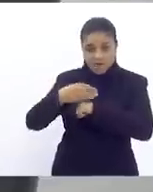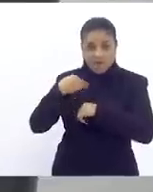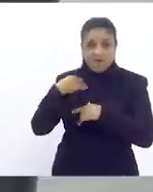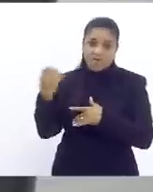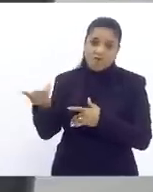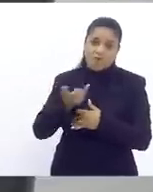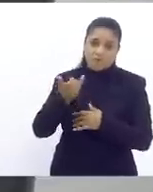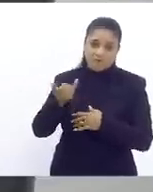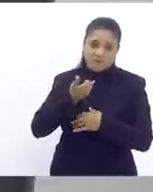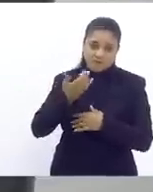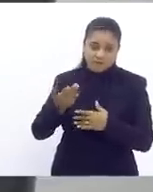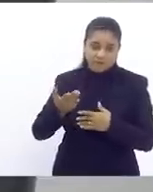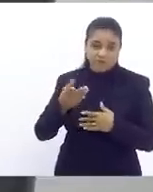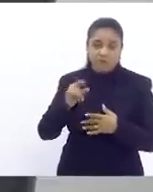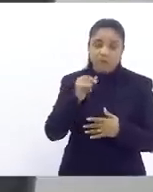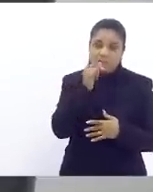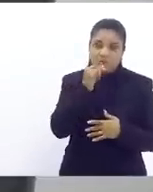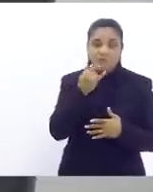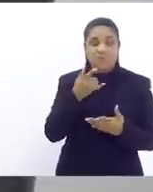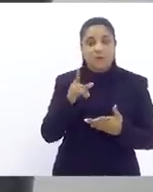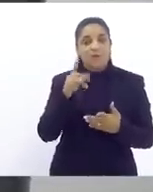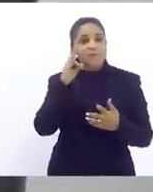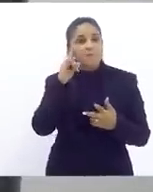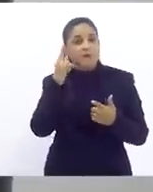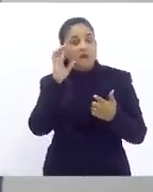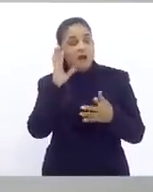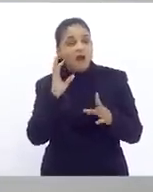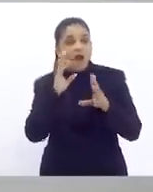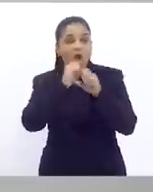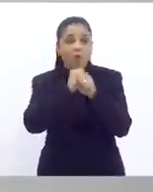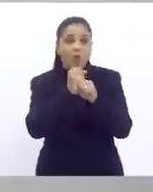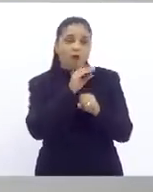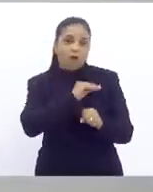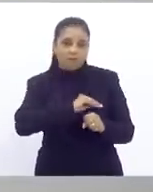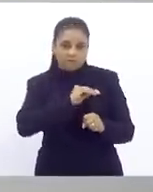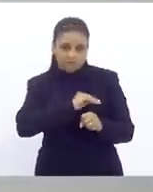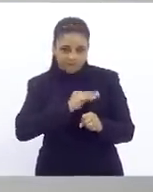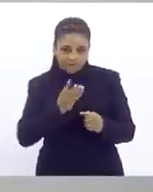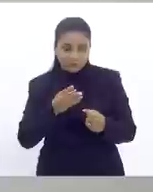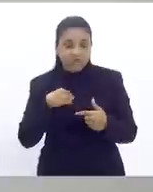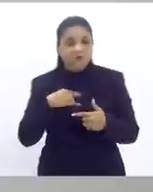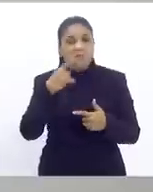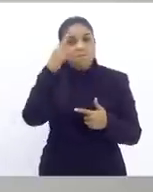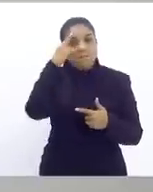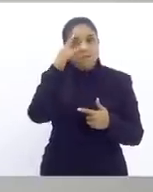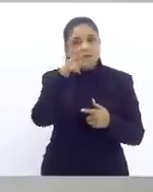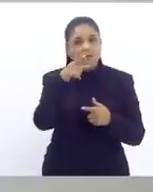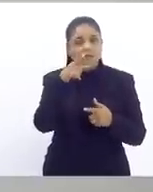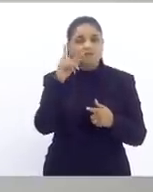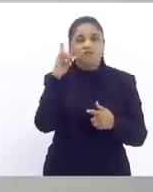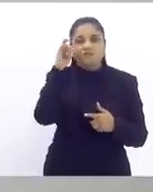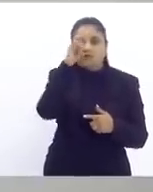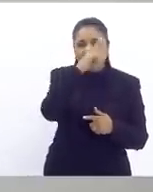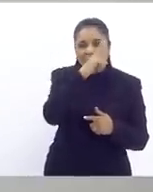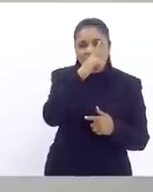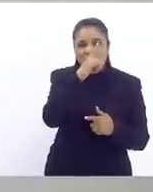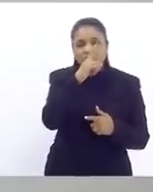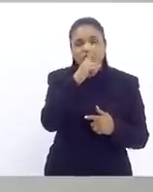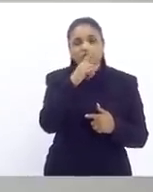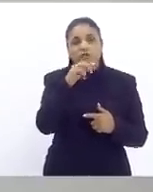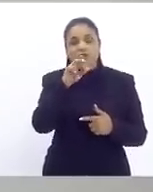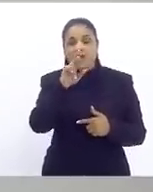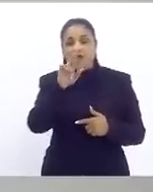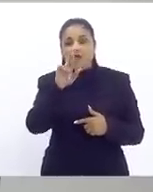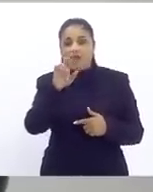uma remuneração algo similar só para vocês entenderem pessoal a dificuldade que é de fazer uma uma revisão de pensão